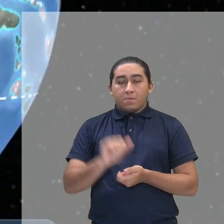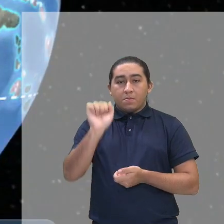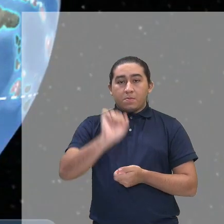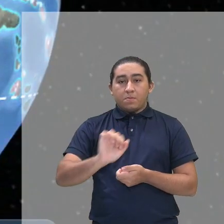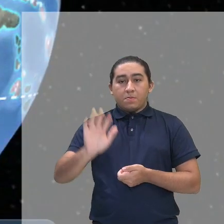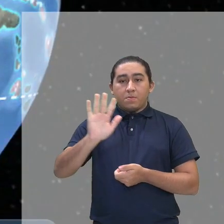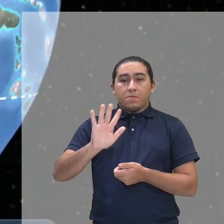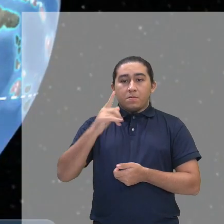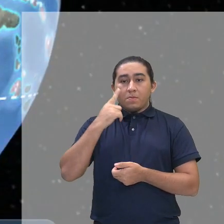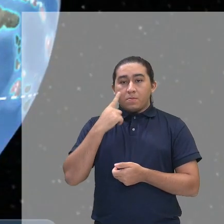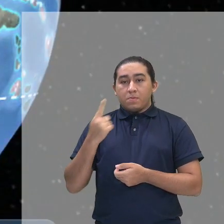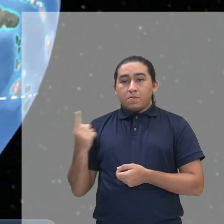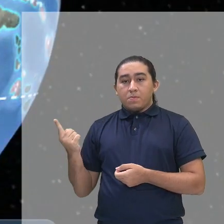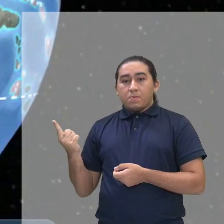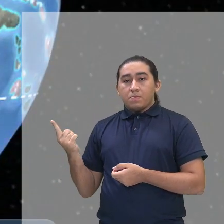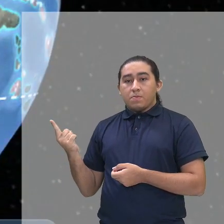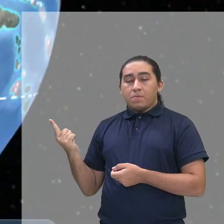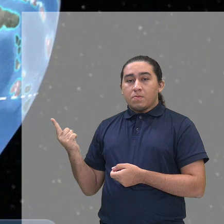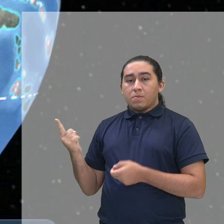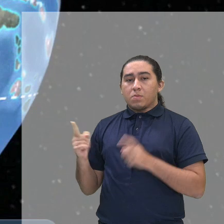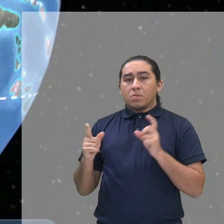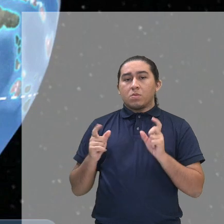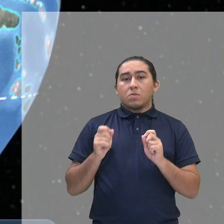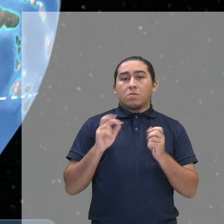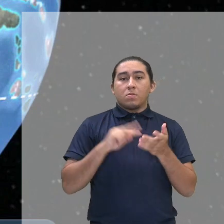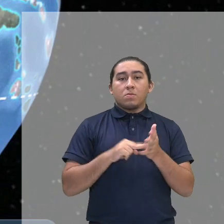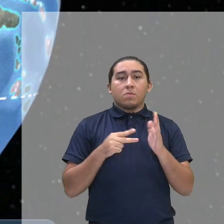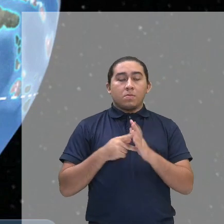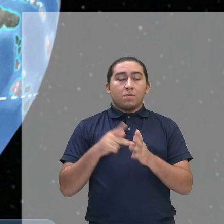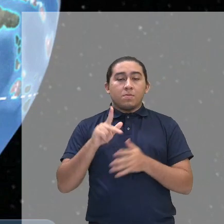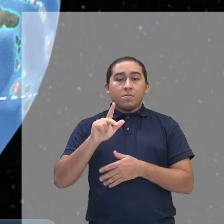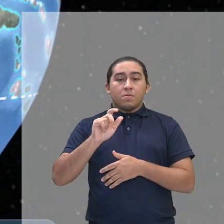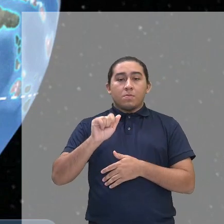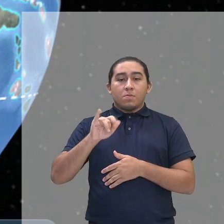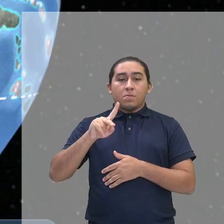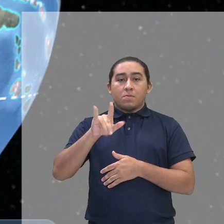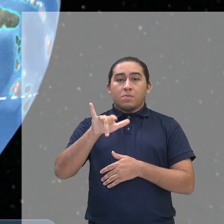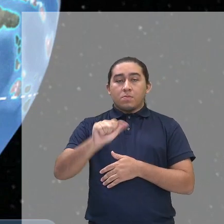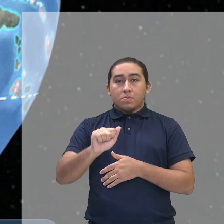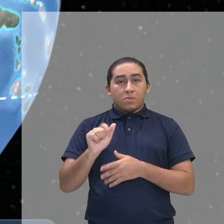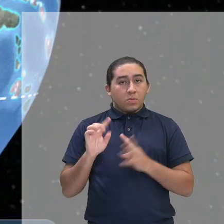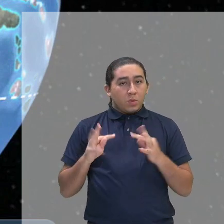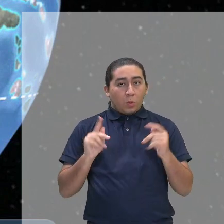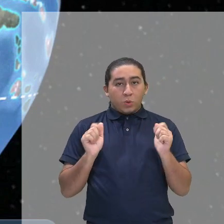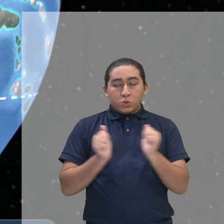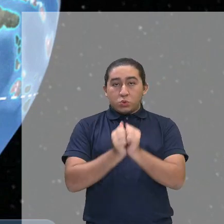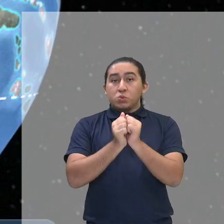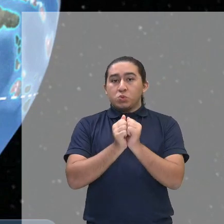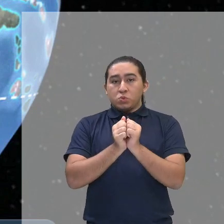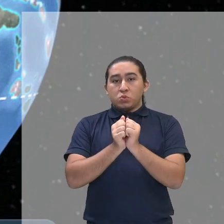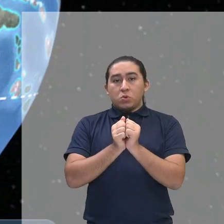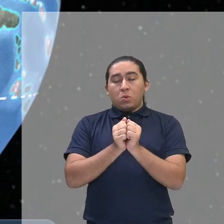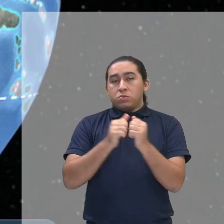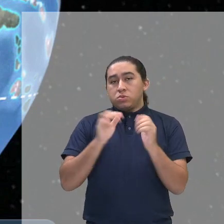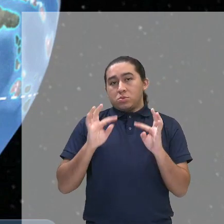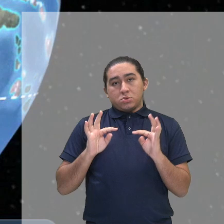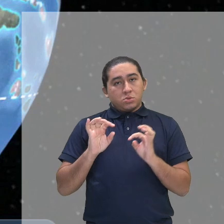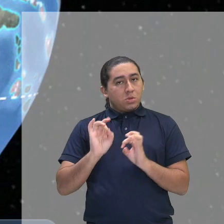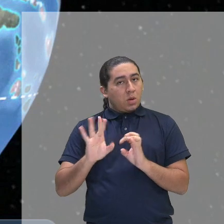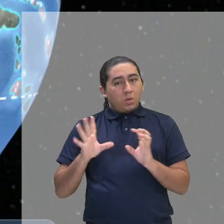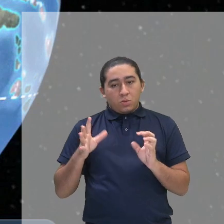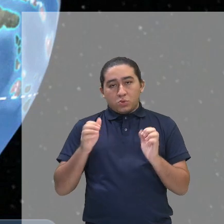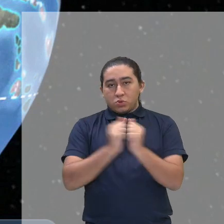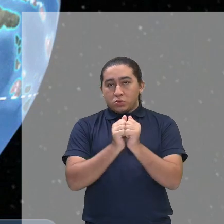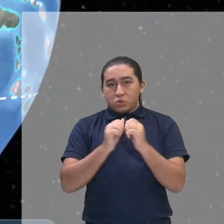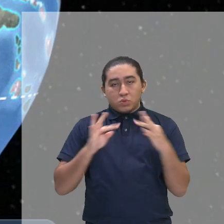né, a Pangeia. O que é a Pangeia? Quando todos os continentes estavam juntos, né, era somente um bloco ali de continentes, chamado